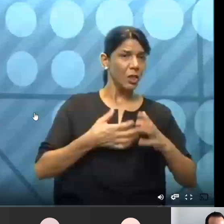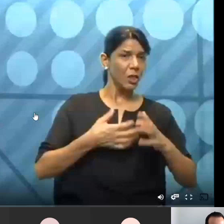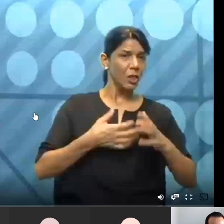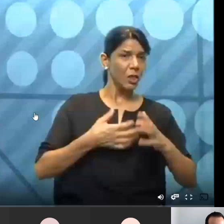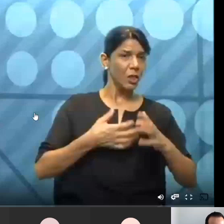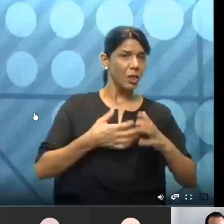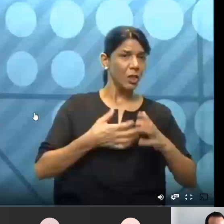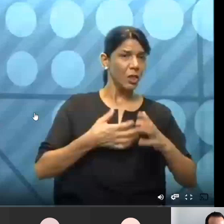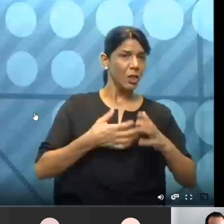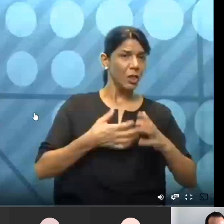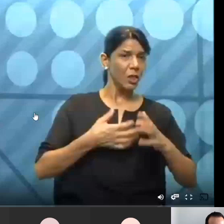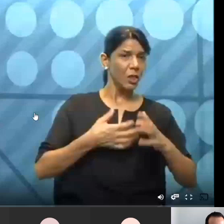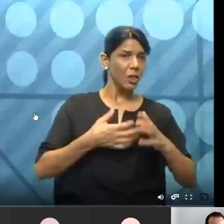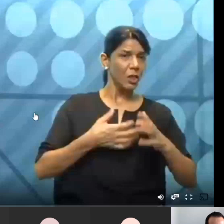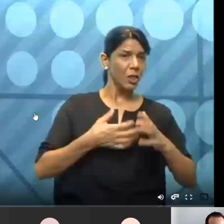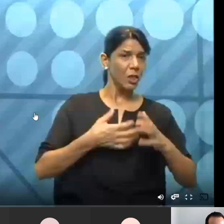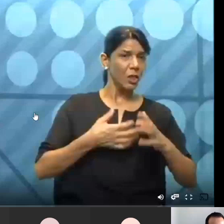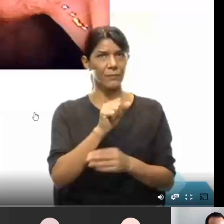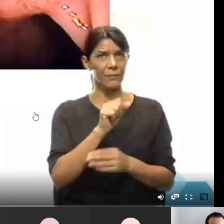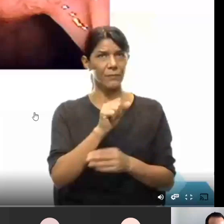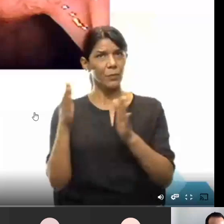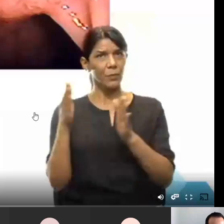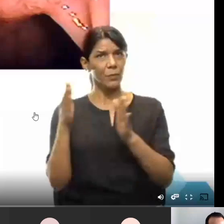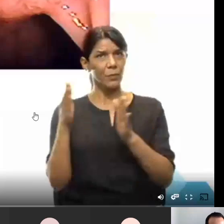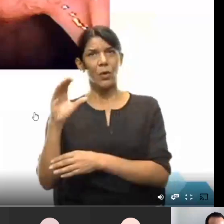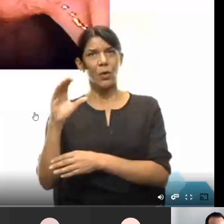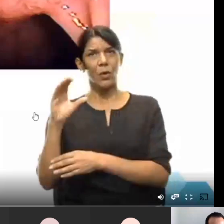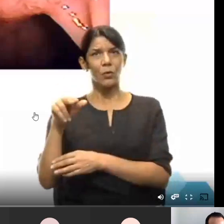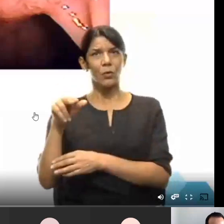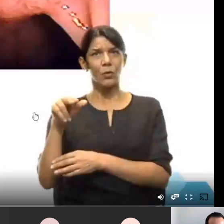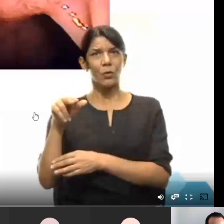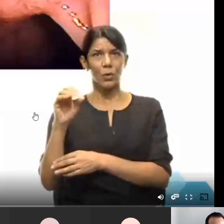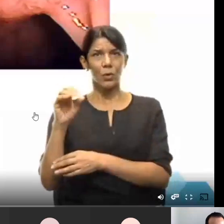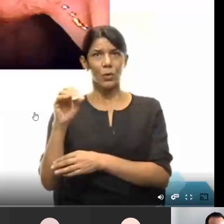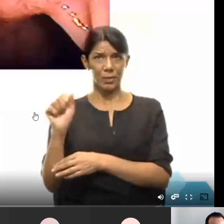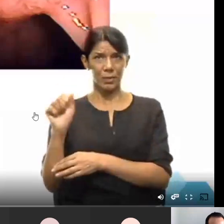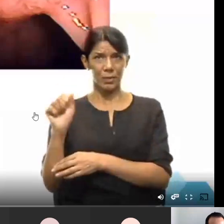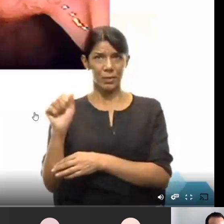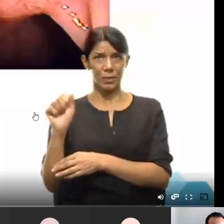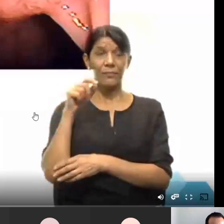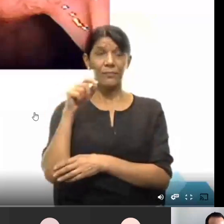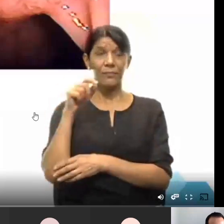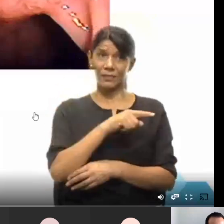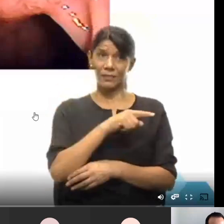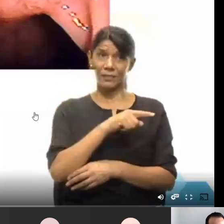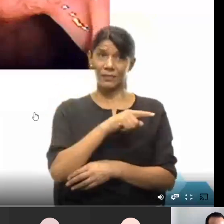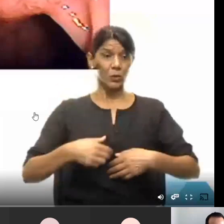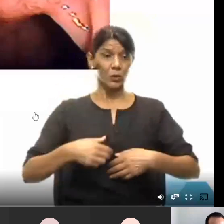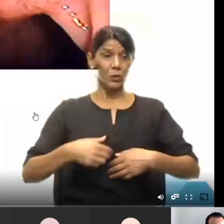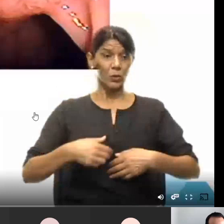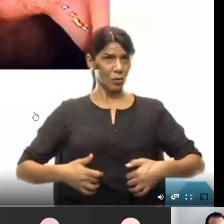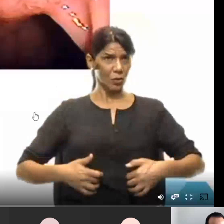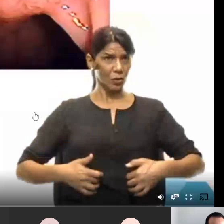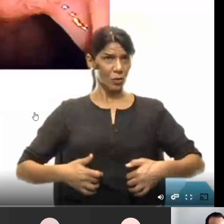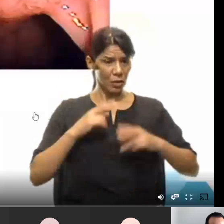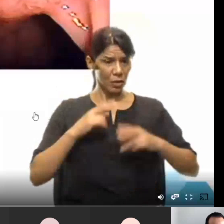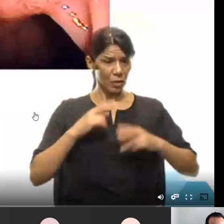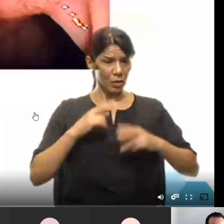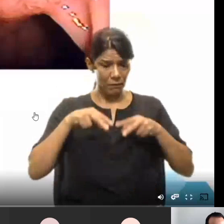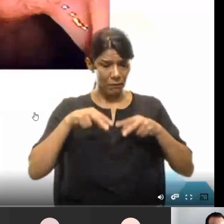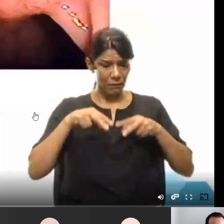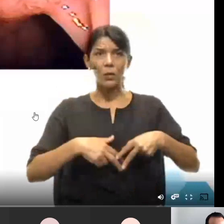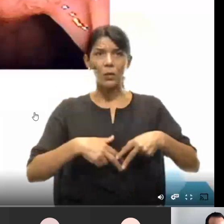endoscopia do esôfago, e nessa outra uma colonoscopia. Nesta endoscopia, é bem visível que a